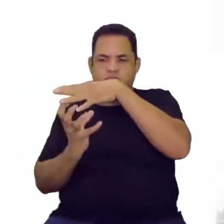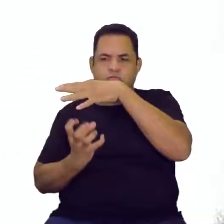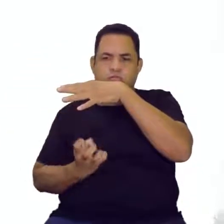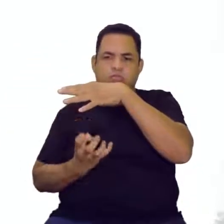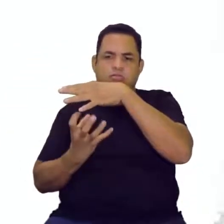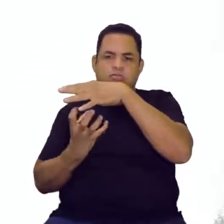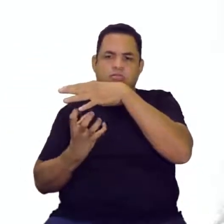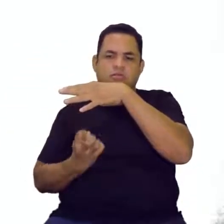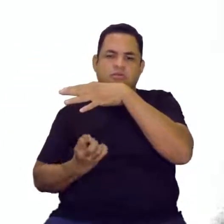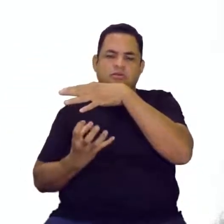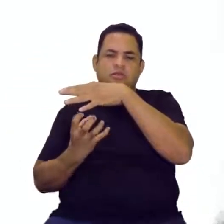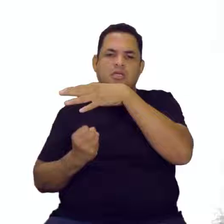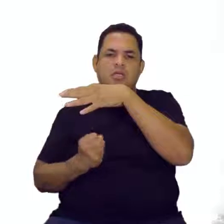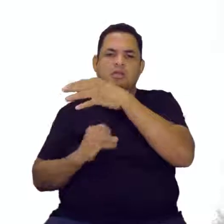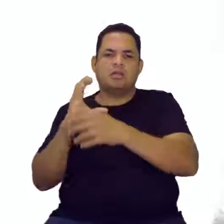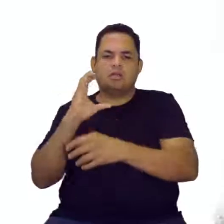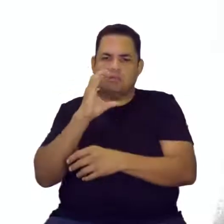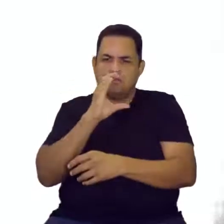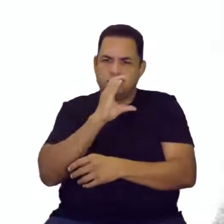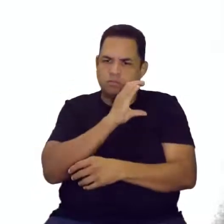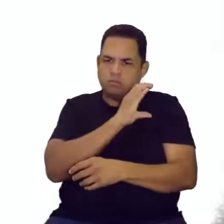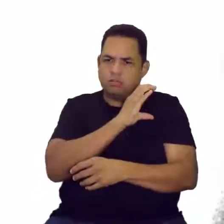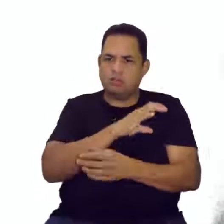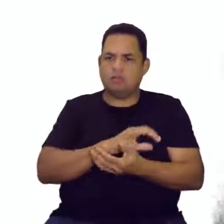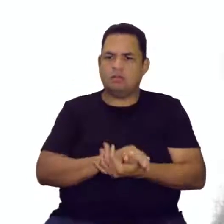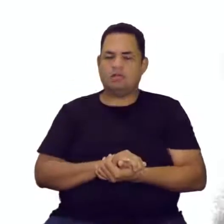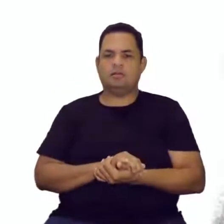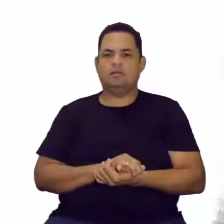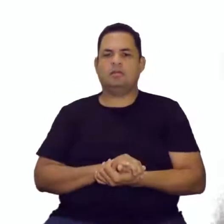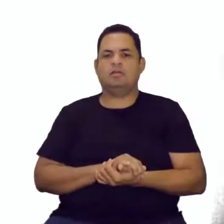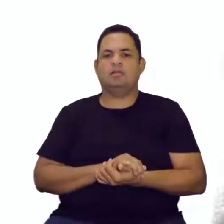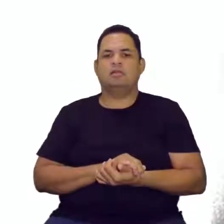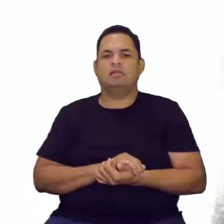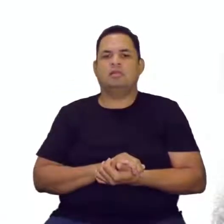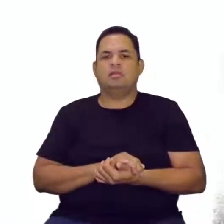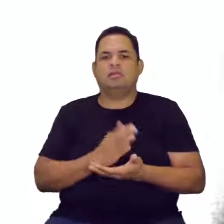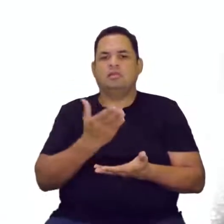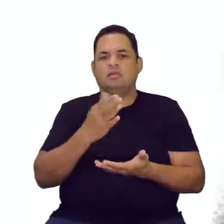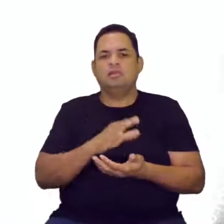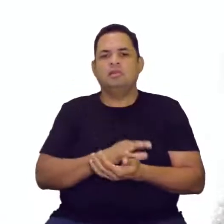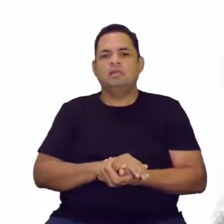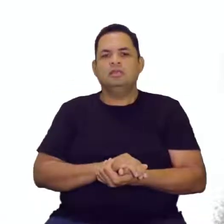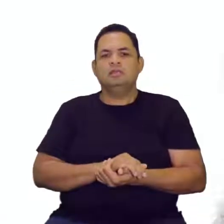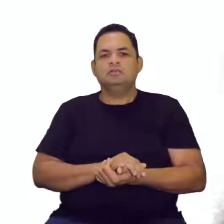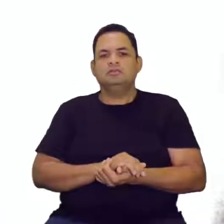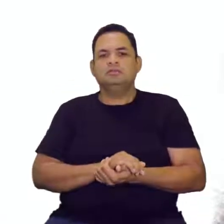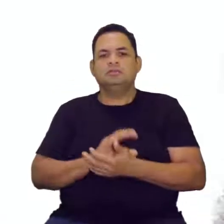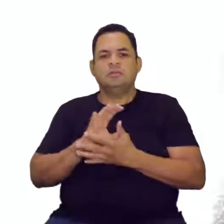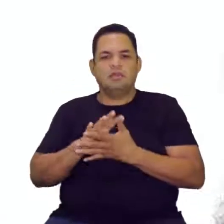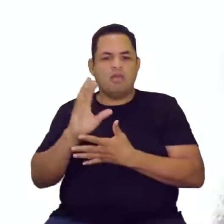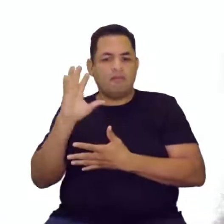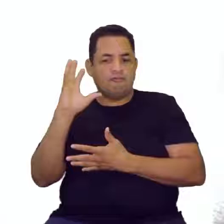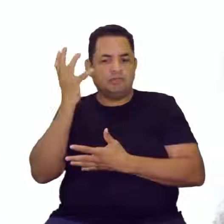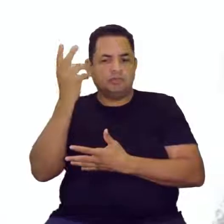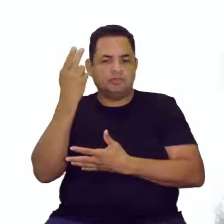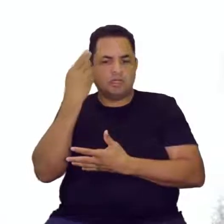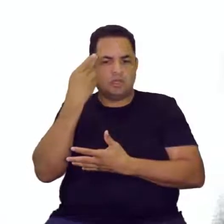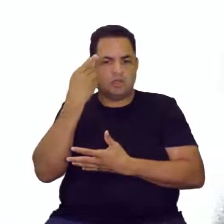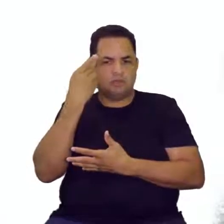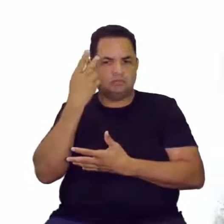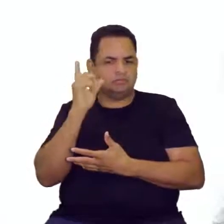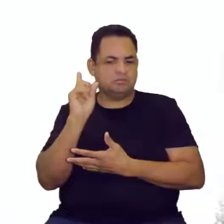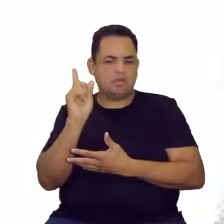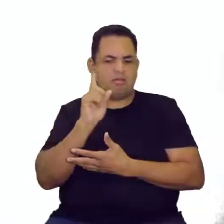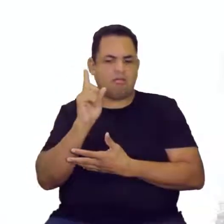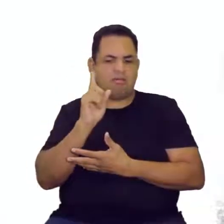de calor. Então, a gente tem que o efeito estufa, ele é um fenômeno natural, não